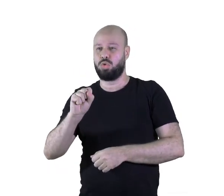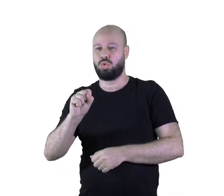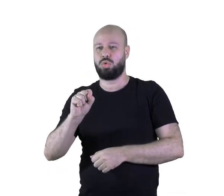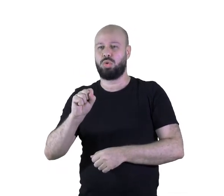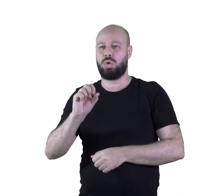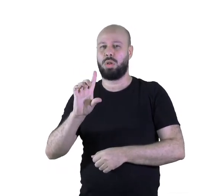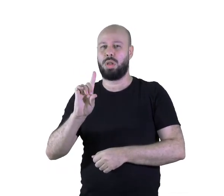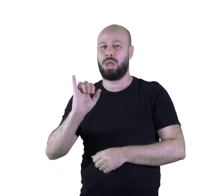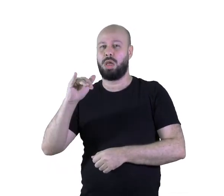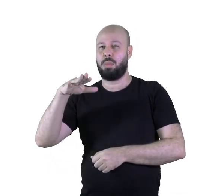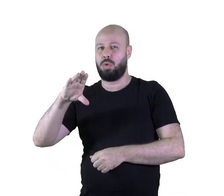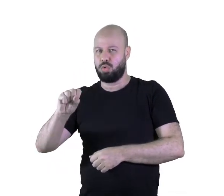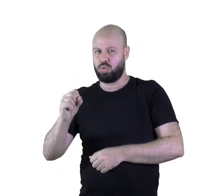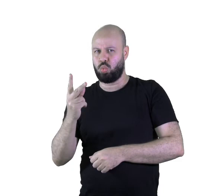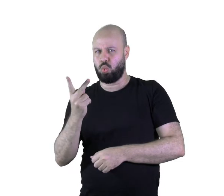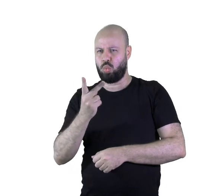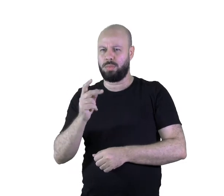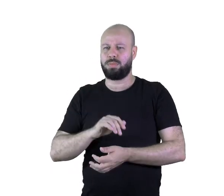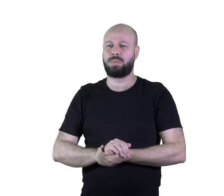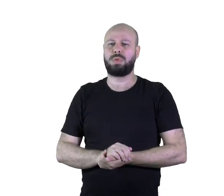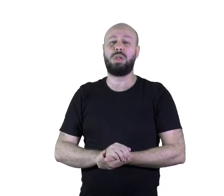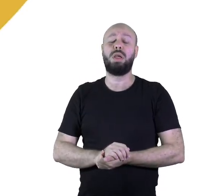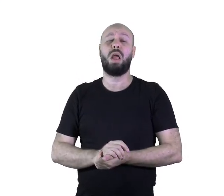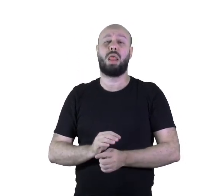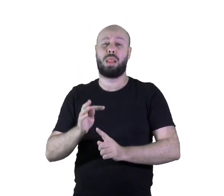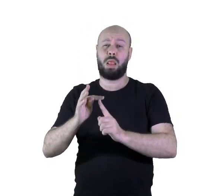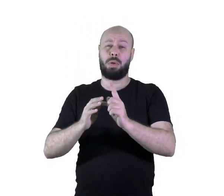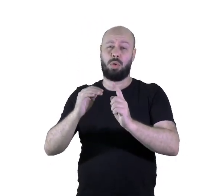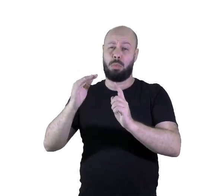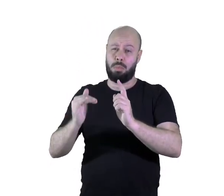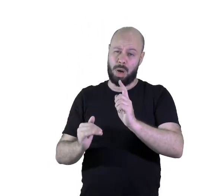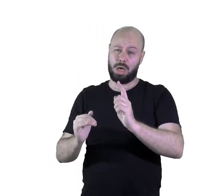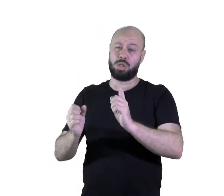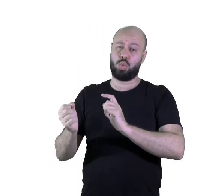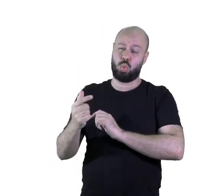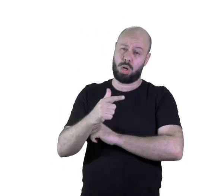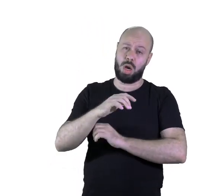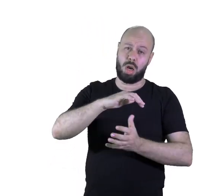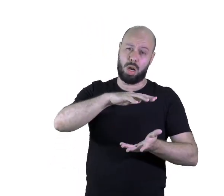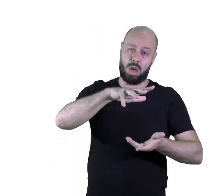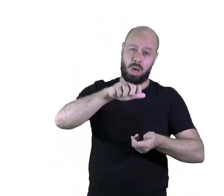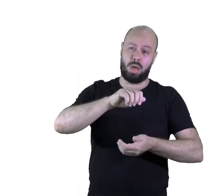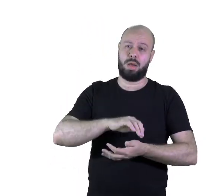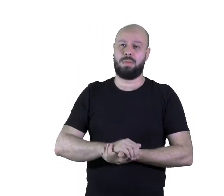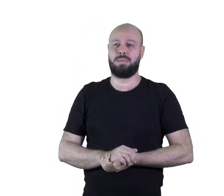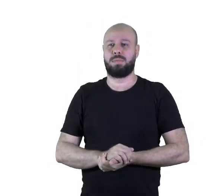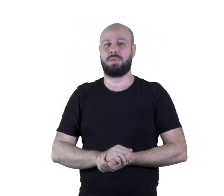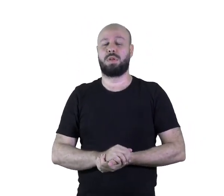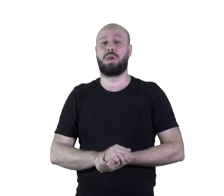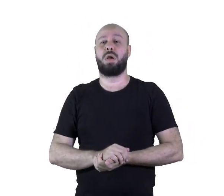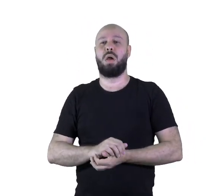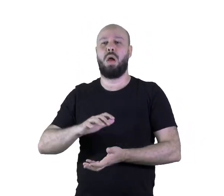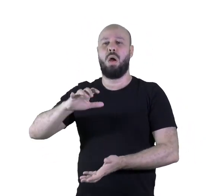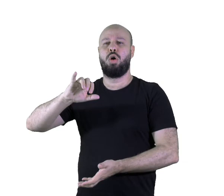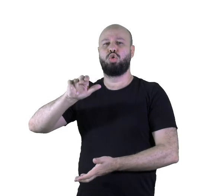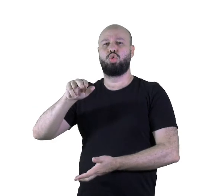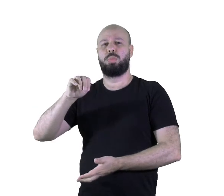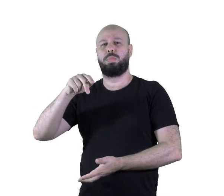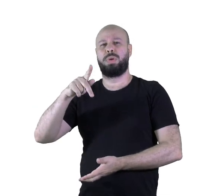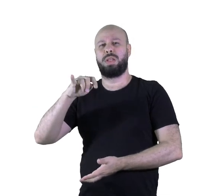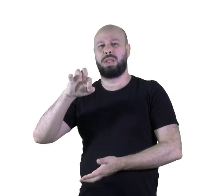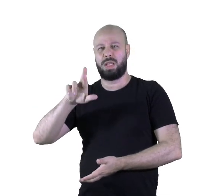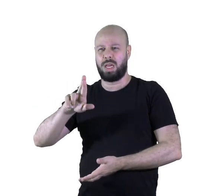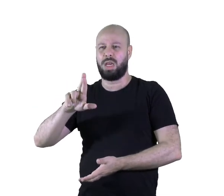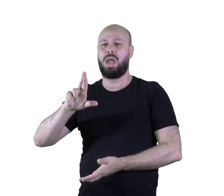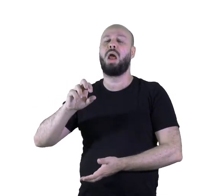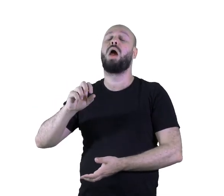mais baixa do que a Terra. Temos Júpiter, que é o maior planeta do Sistema Solar, ele é gasoso